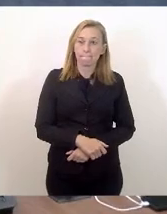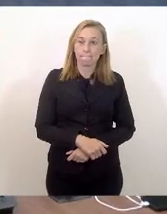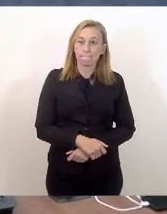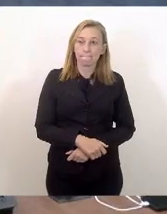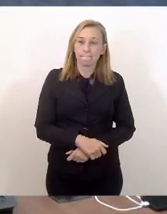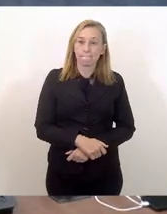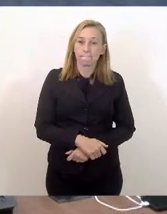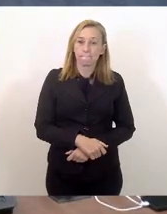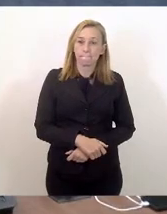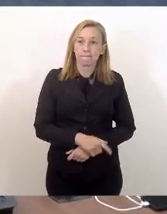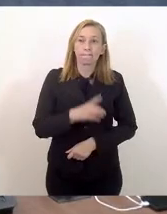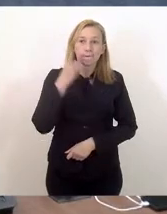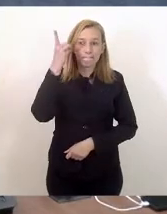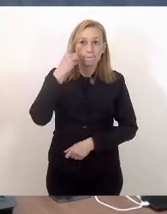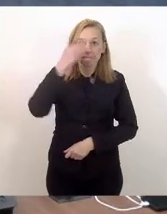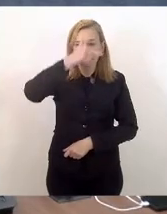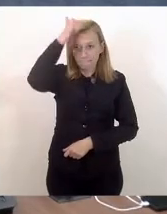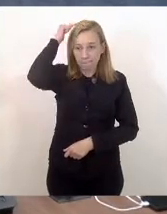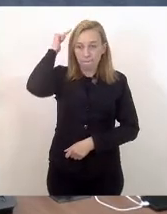Deputado Luiz.